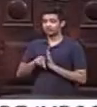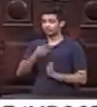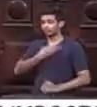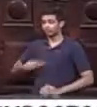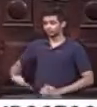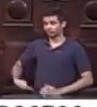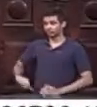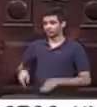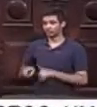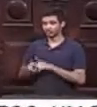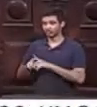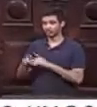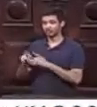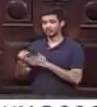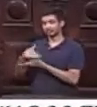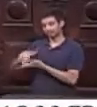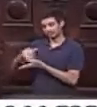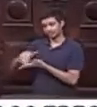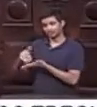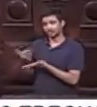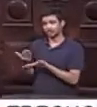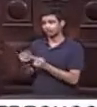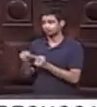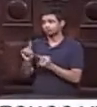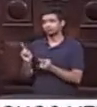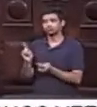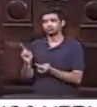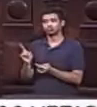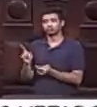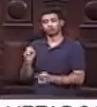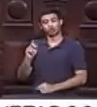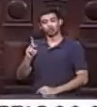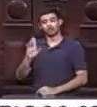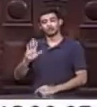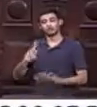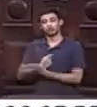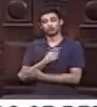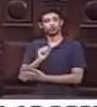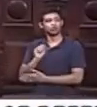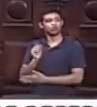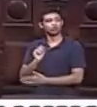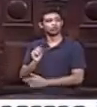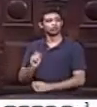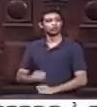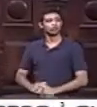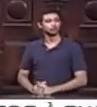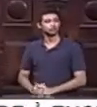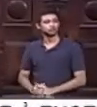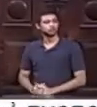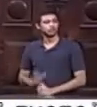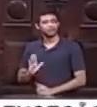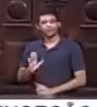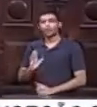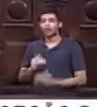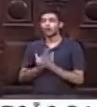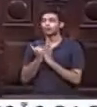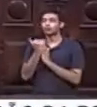secretários também reduziria em 30%. Ok, isso não aconteceu, mas eles aumentaram de 11% para 14%.